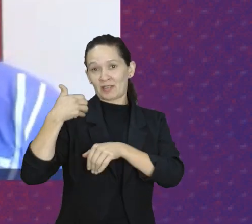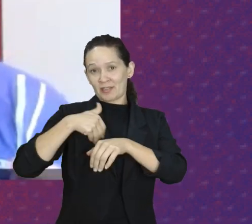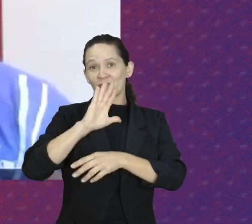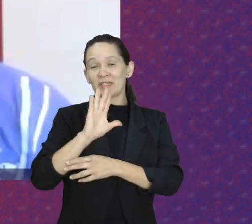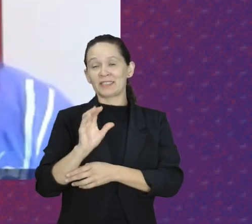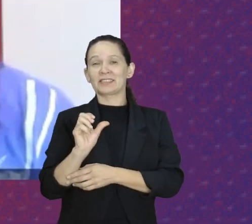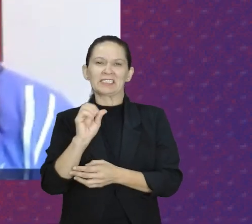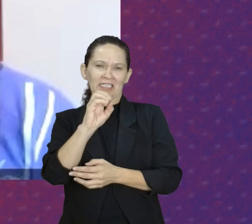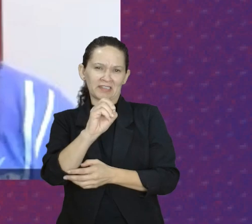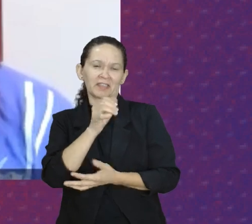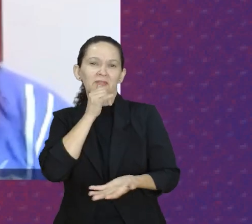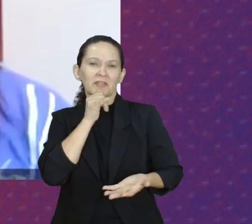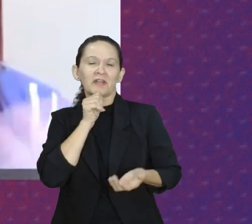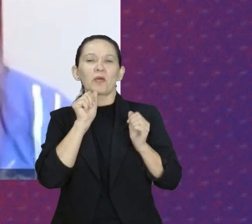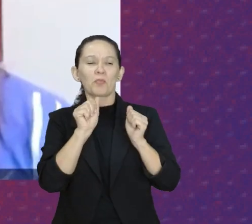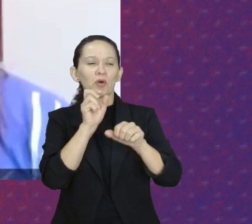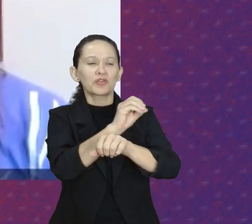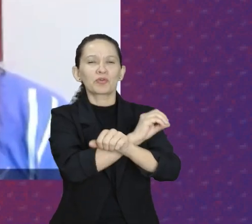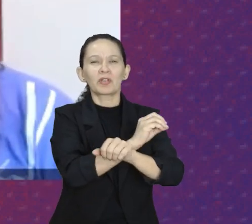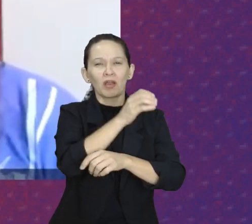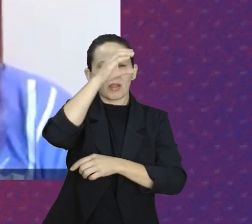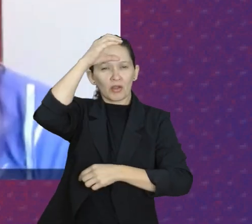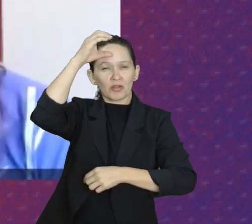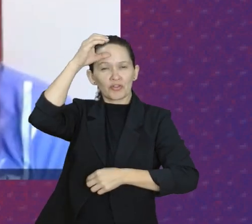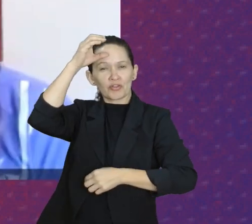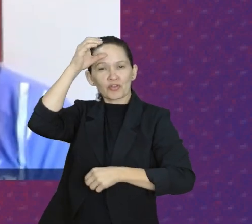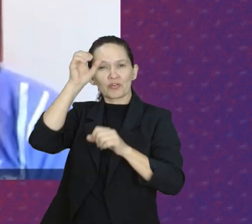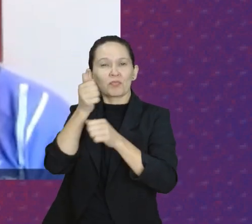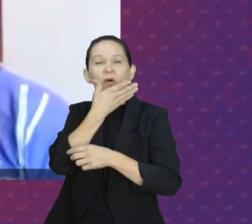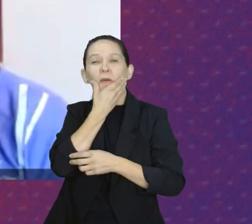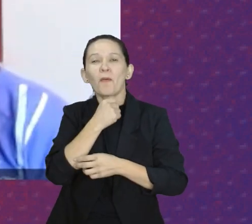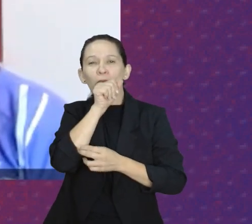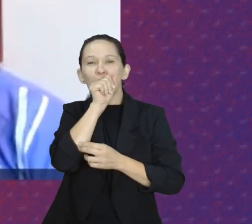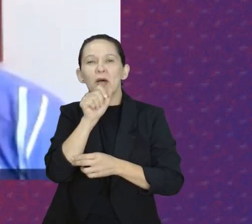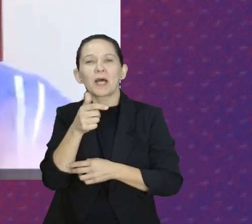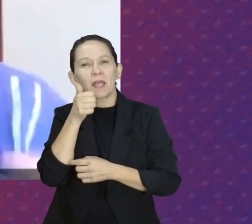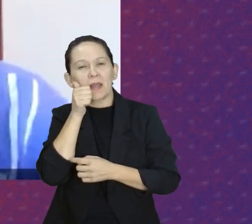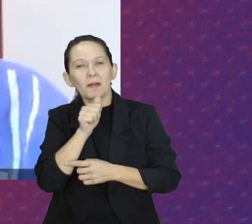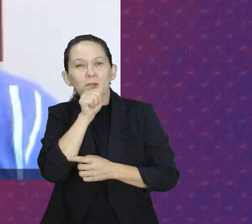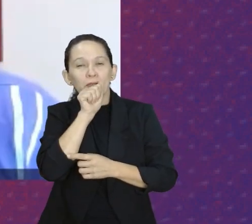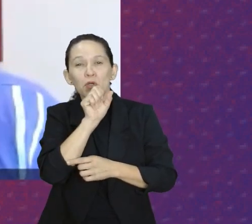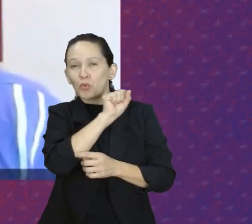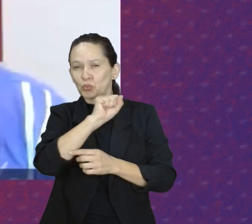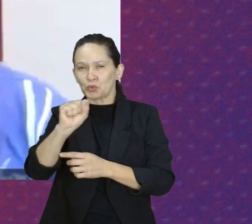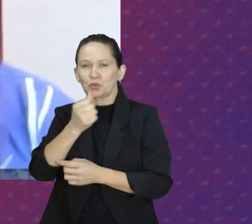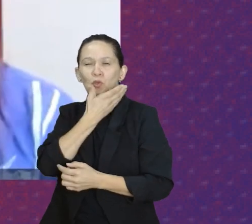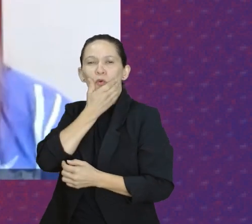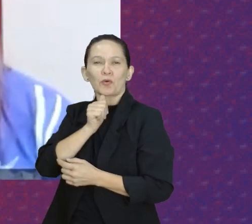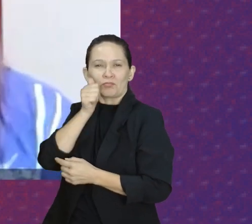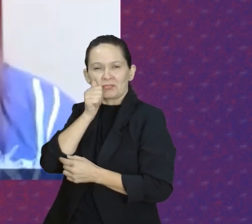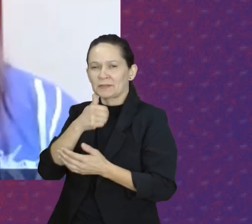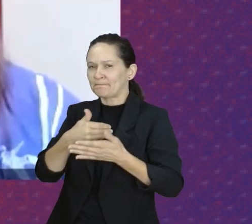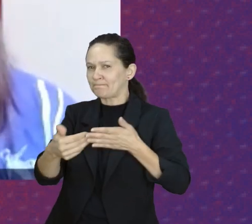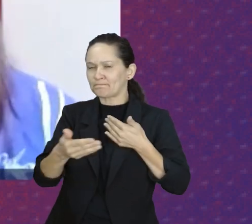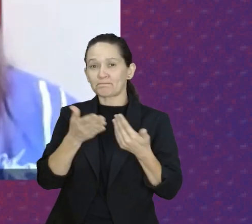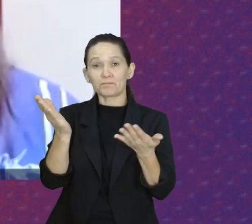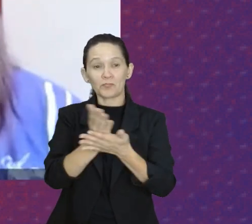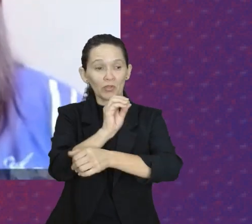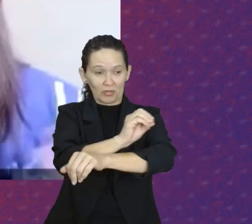ser a mãe e o pai, pode ser a tia, o tio, pode ser o sogro ou a sogra, né? Às vezes